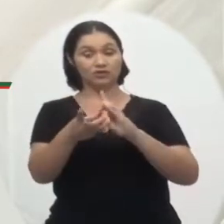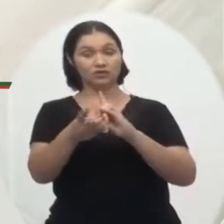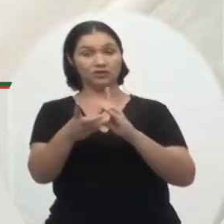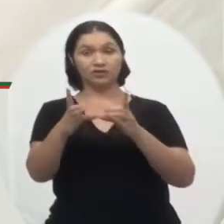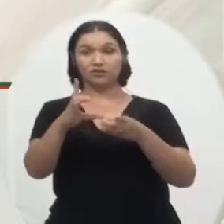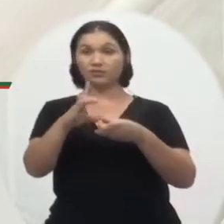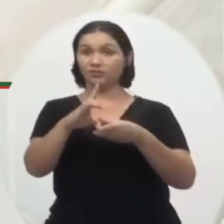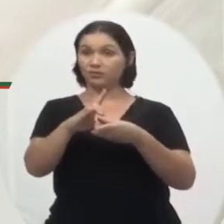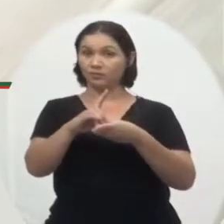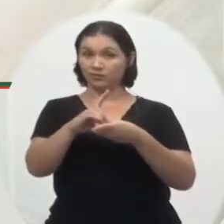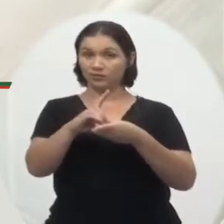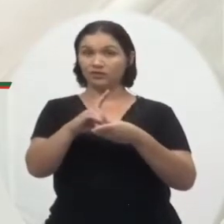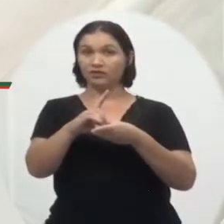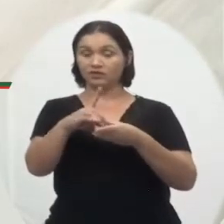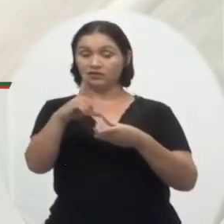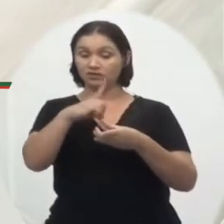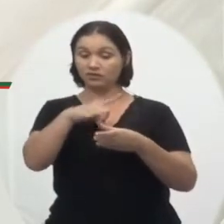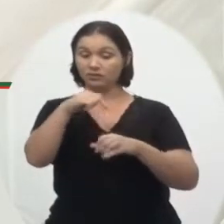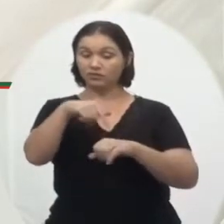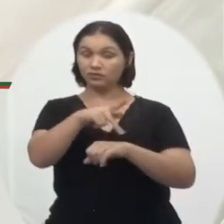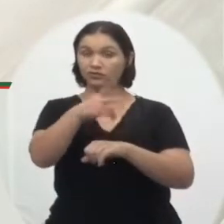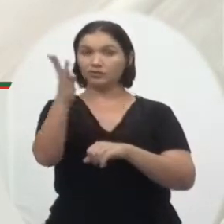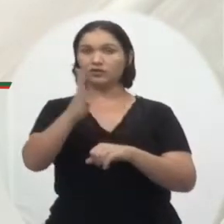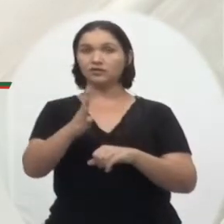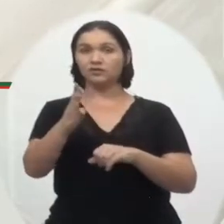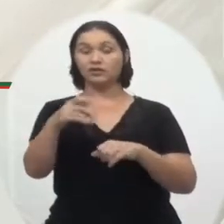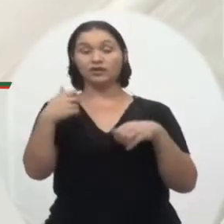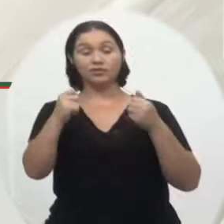toma uma decisão, independentemente